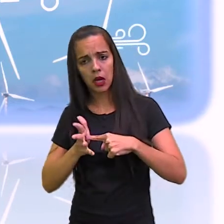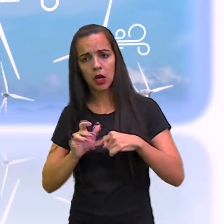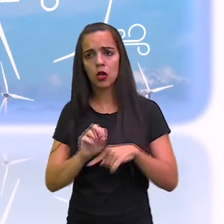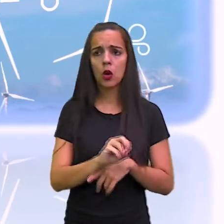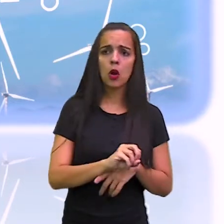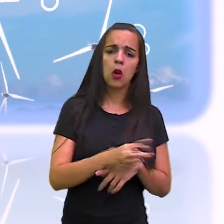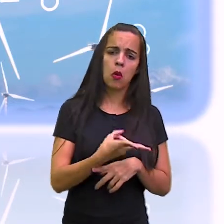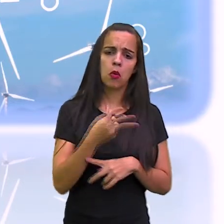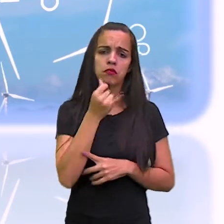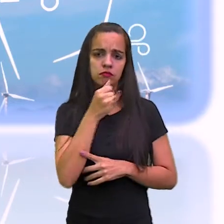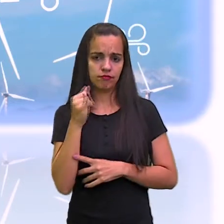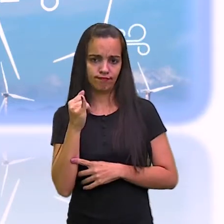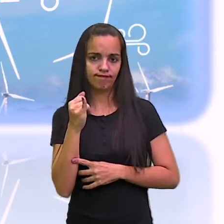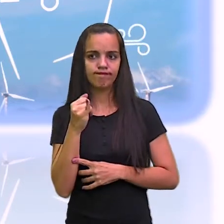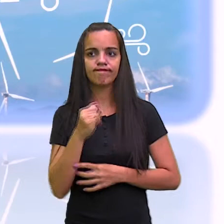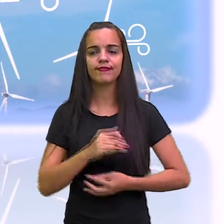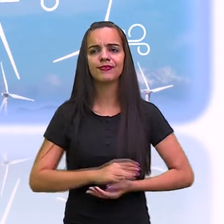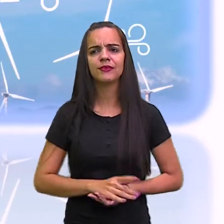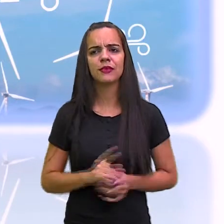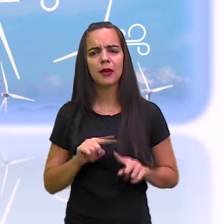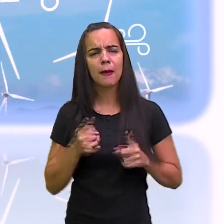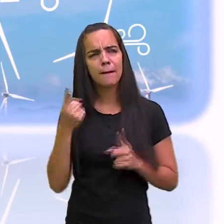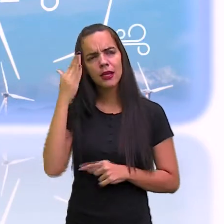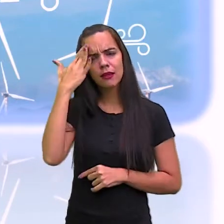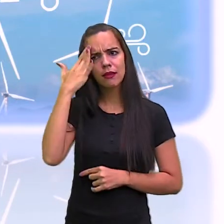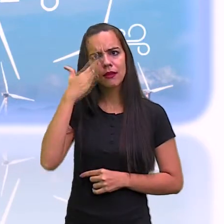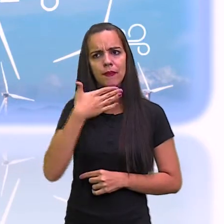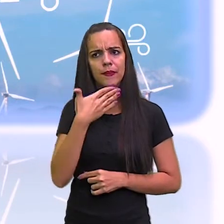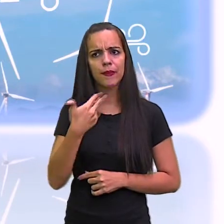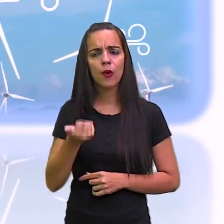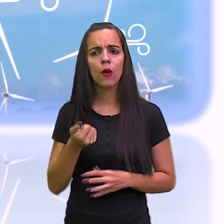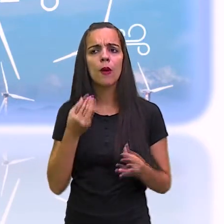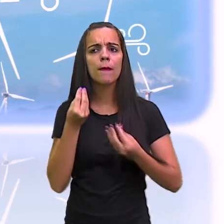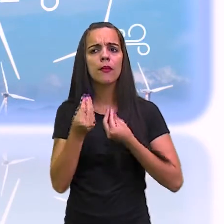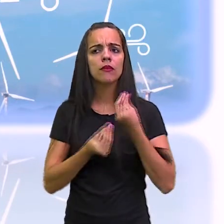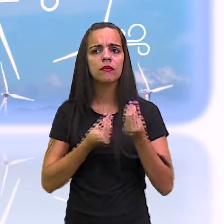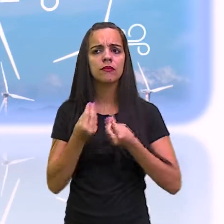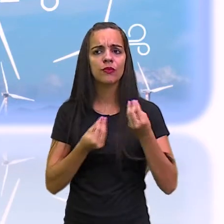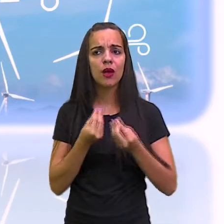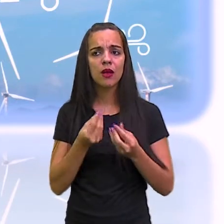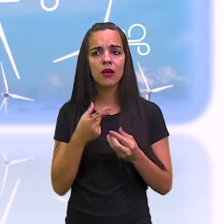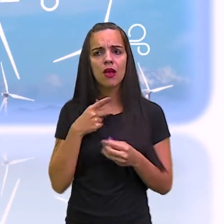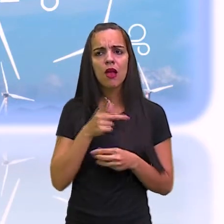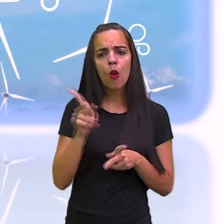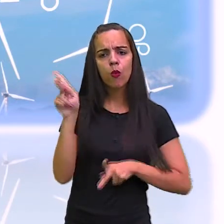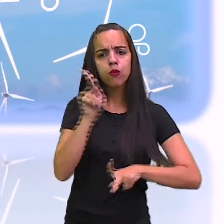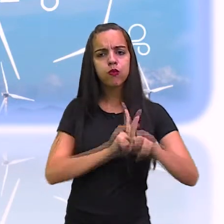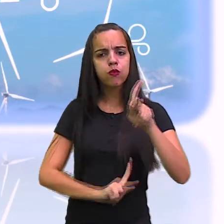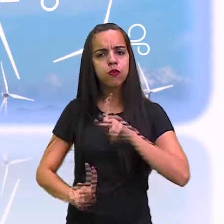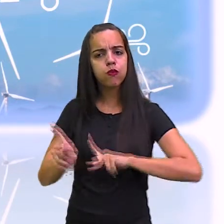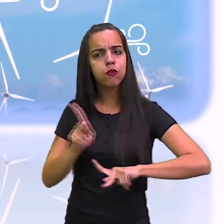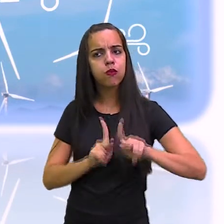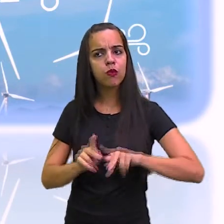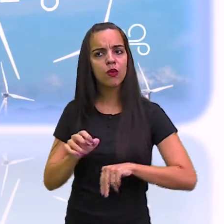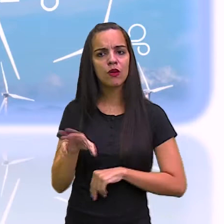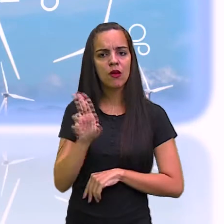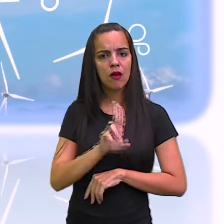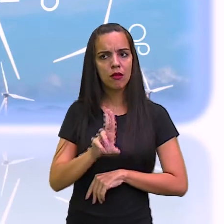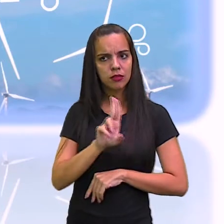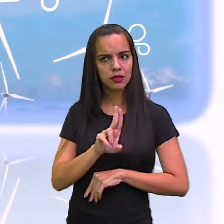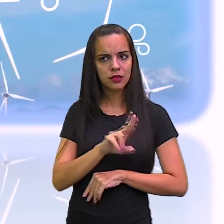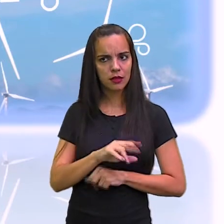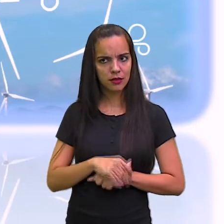energia elétrica. Para entender melhor, é preciso saber como o vento é resultado de correntes